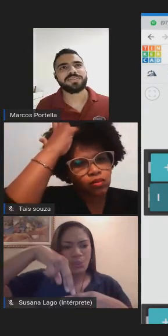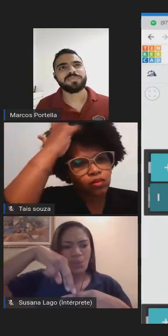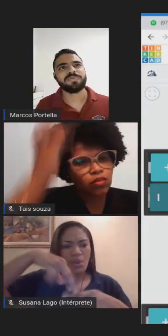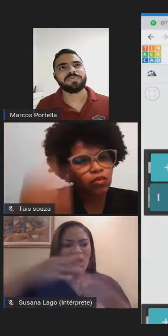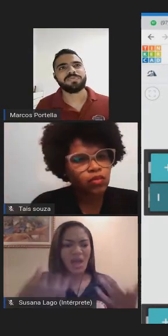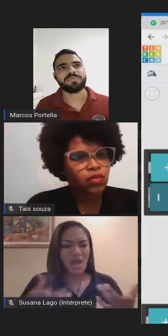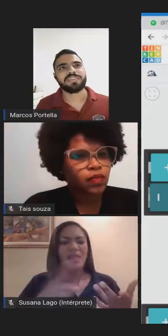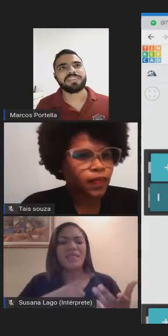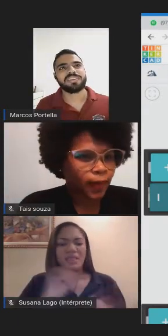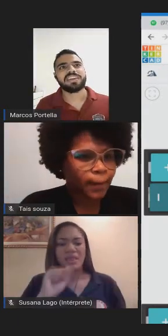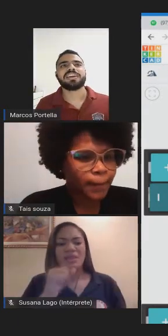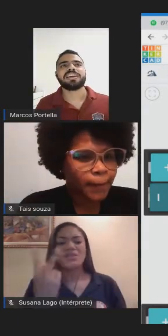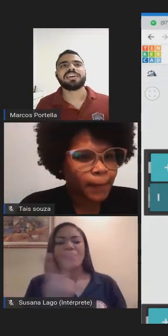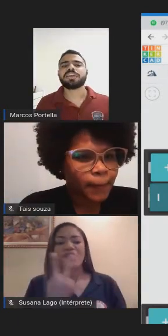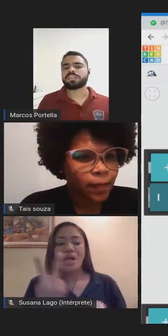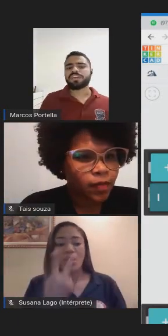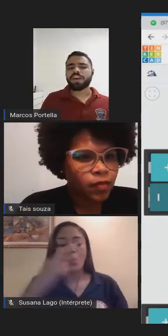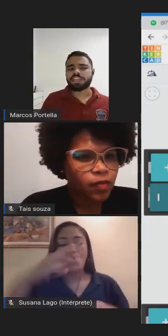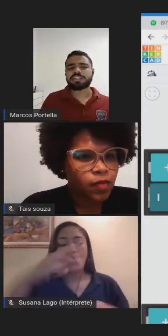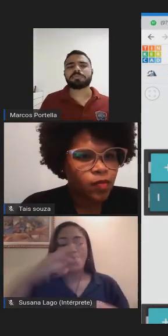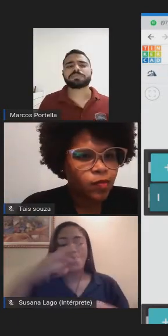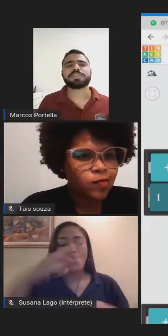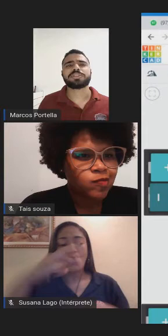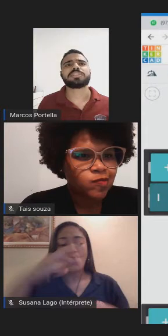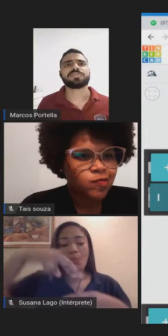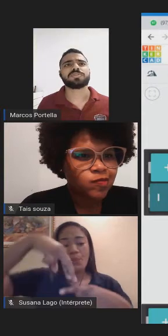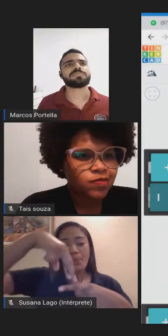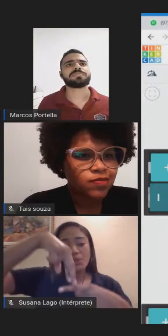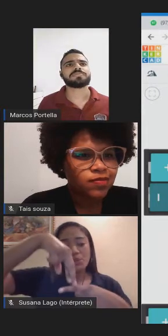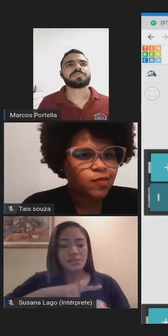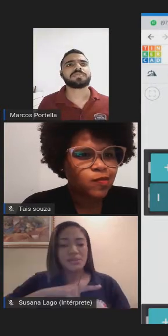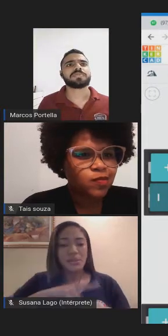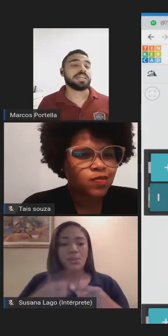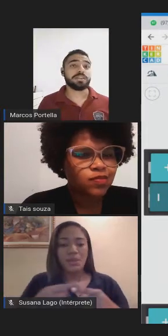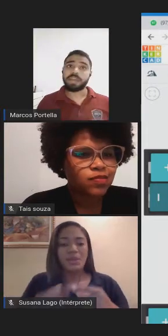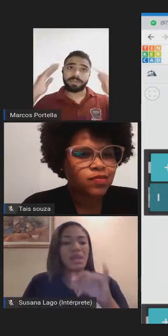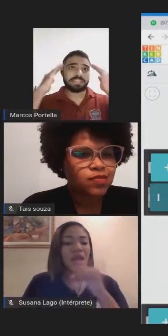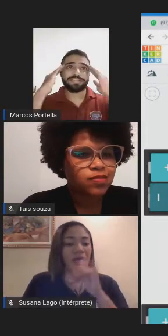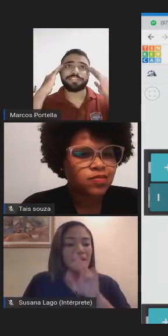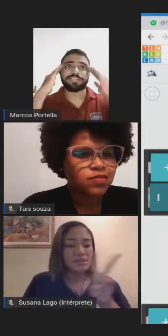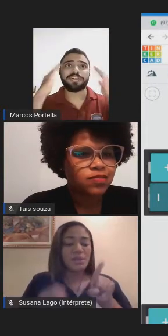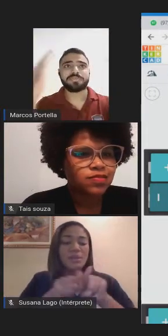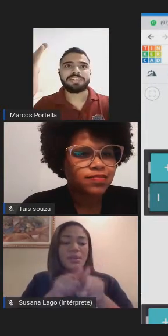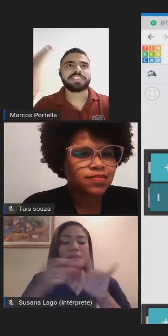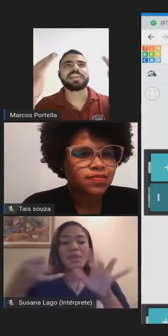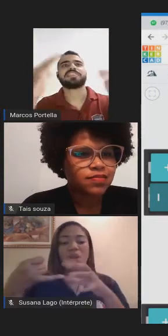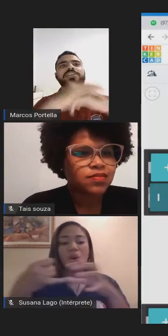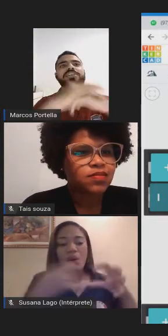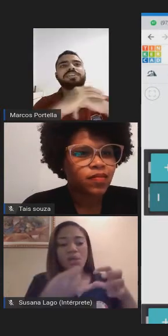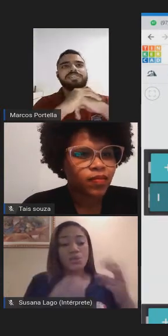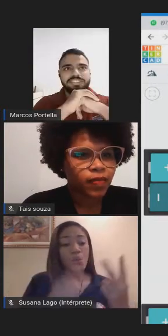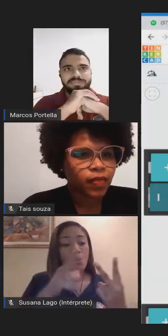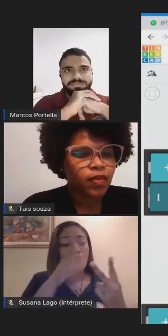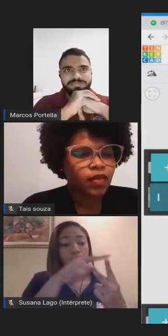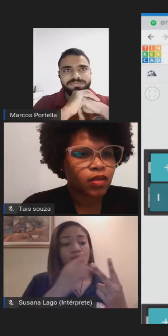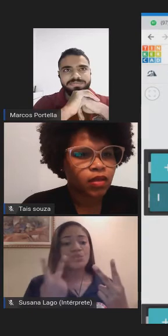desse resistor e eu dei a corrente que passa por esse resistor. Então, pela mesma fórmula, você chegaria no valor